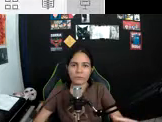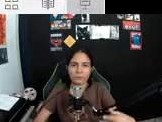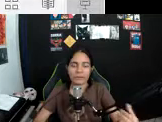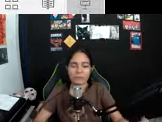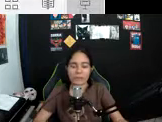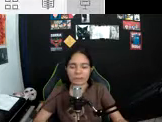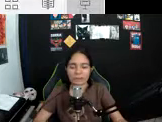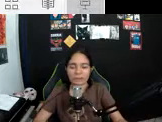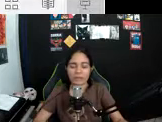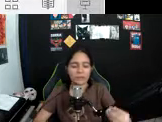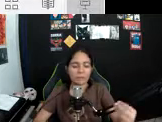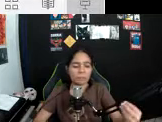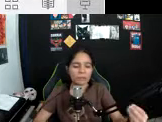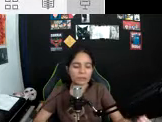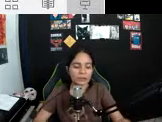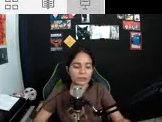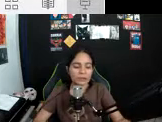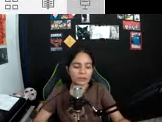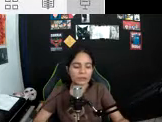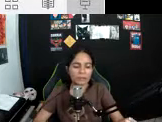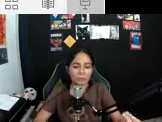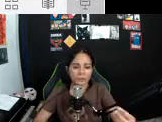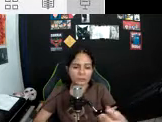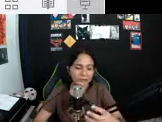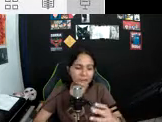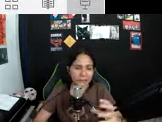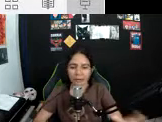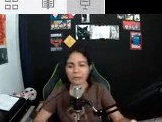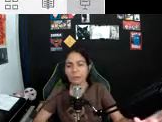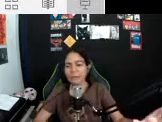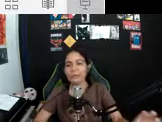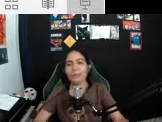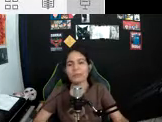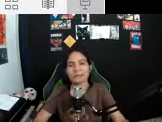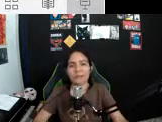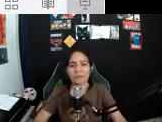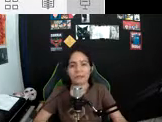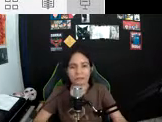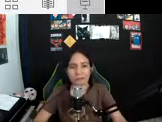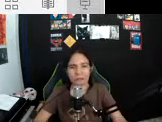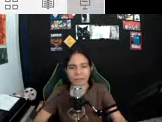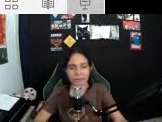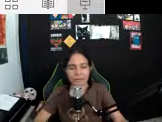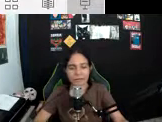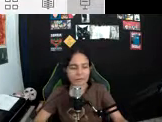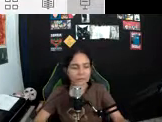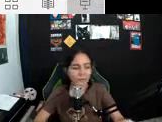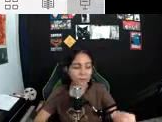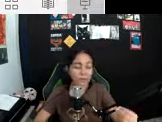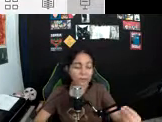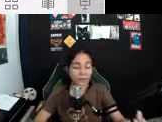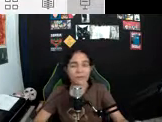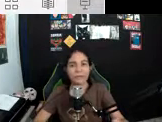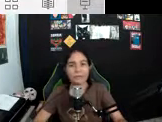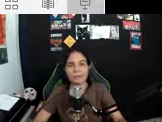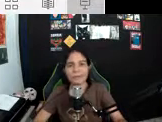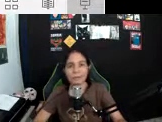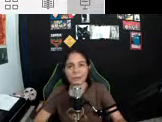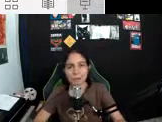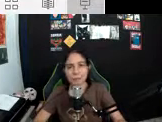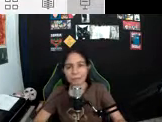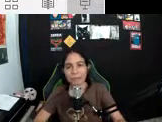natural você perder um ente querido e você ficar completamente cego ali em determinada situação. Então,